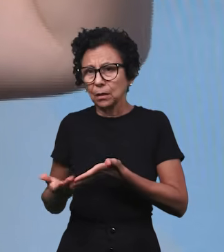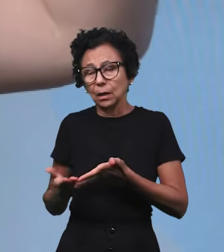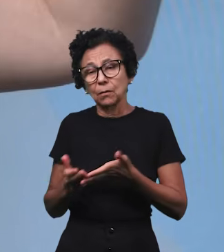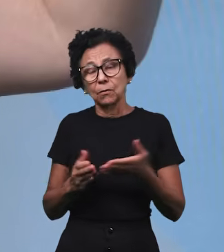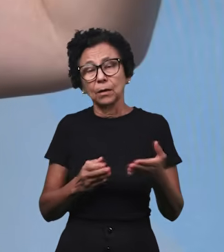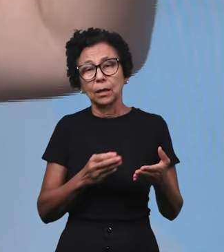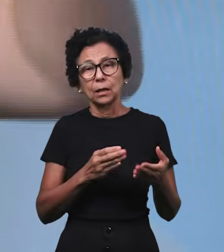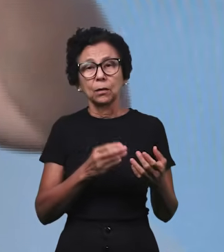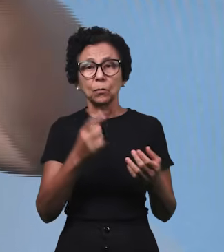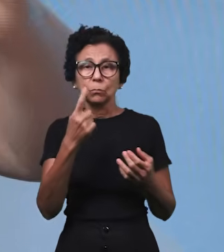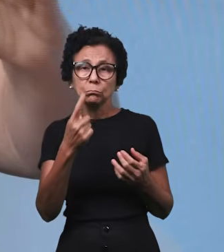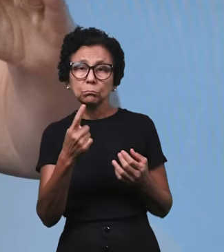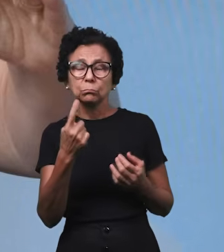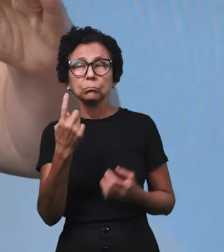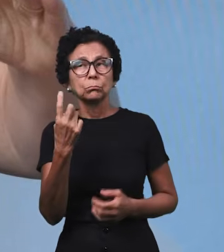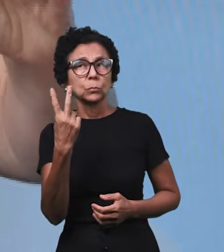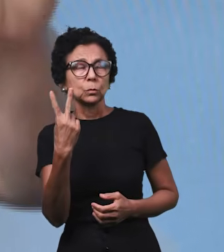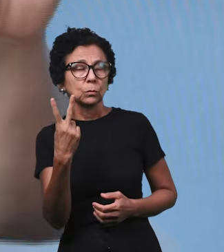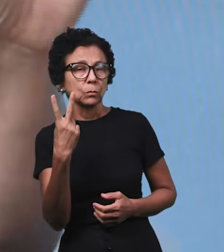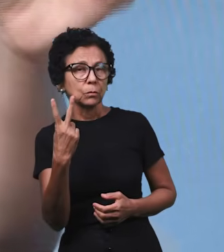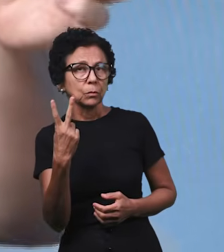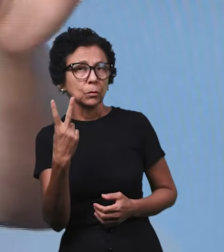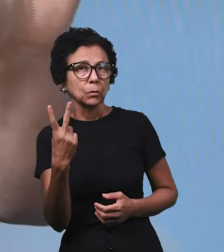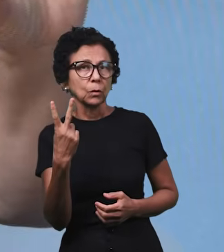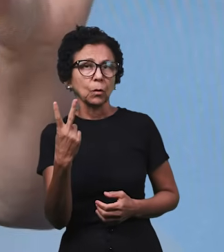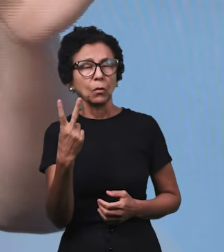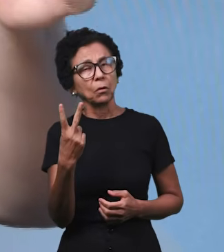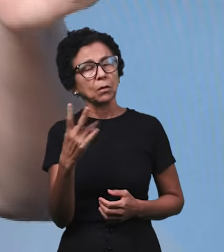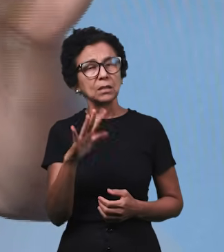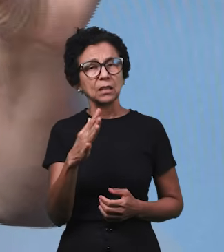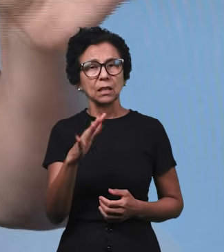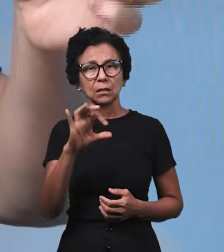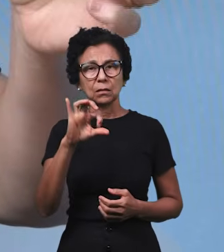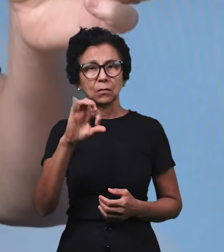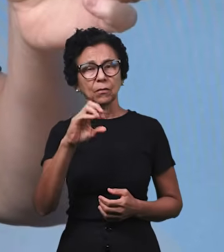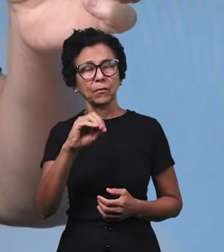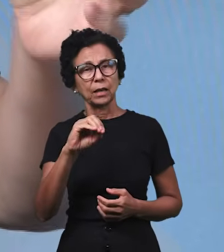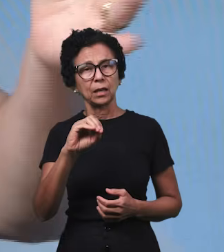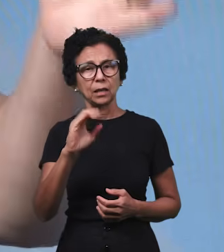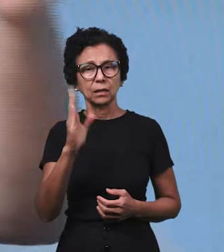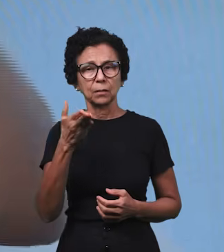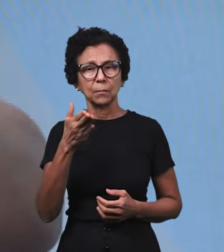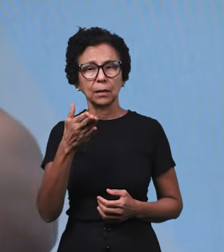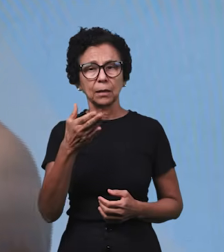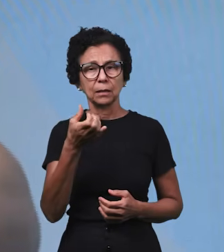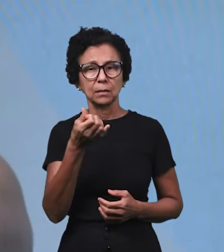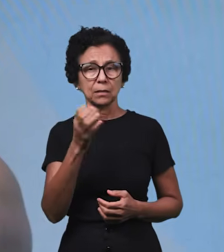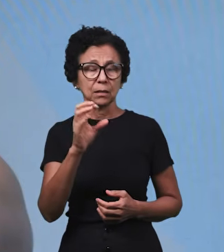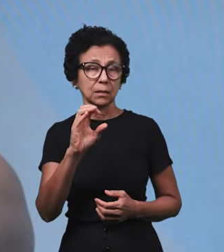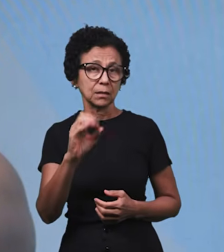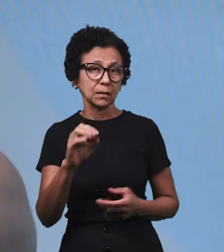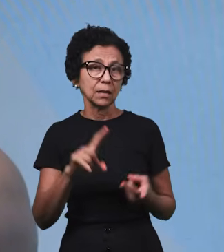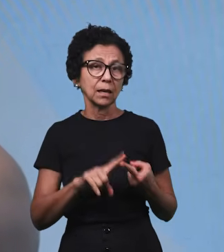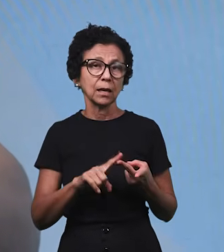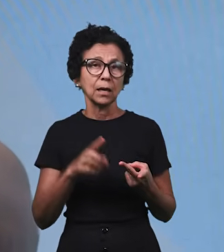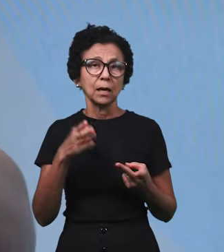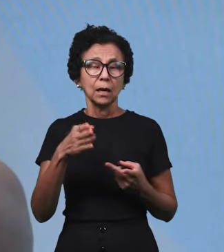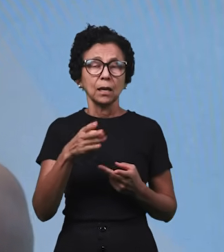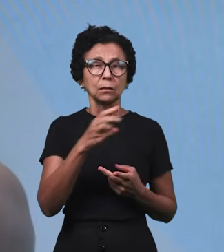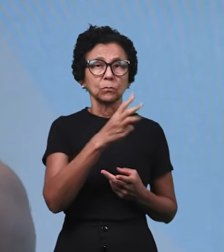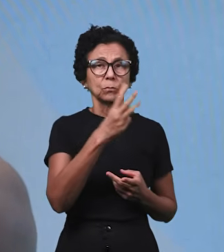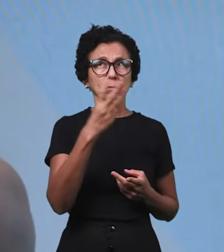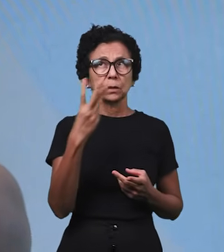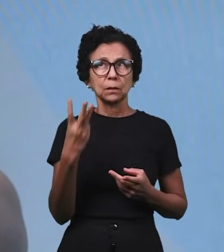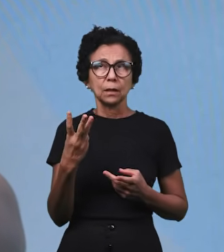entrando do grau 1 para o grau 2, que é quando está entre 90 e 60. Aí a gente entra no grau 3, que